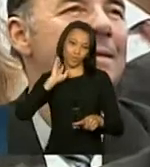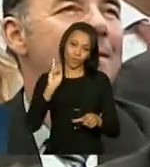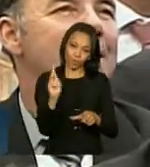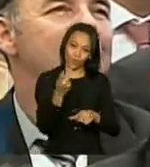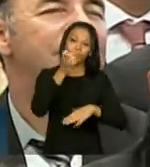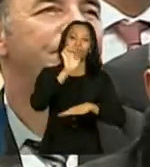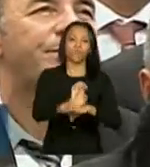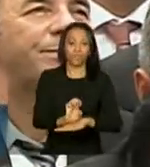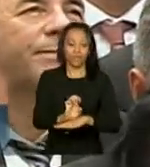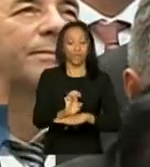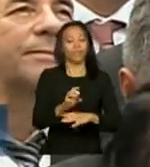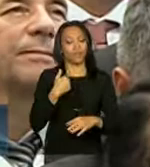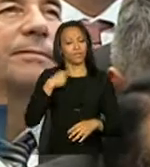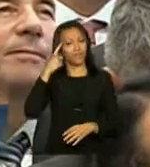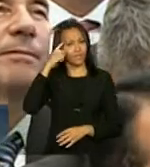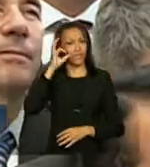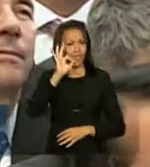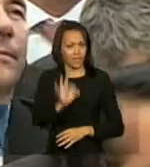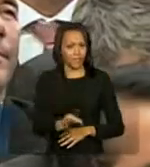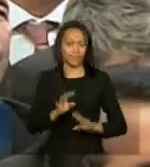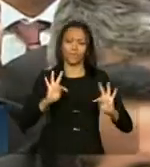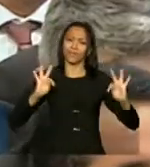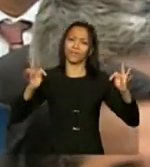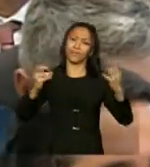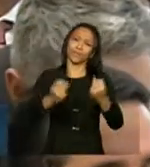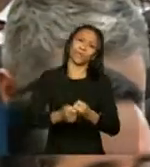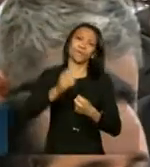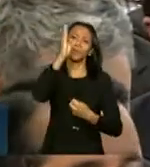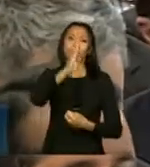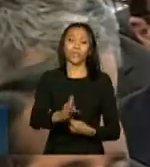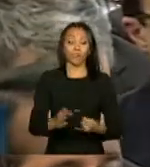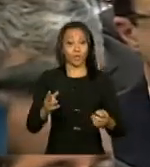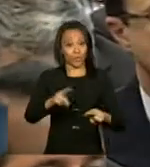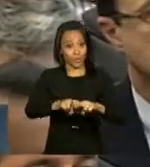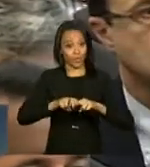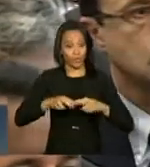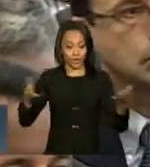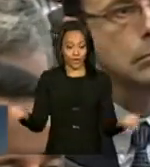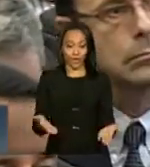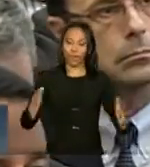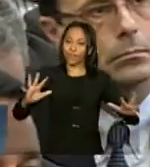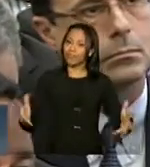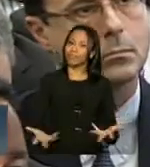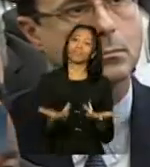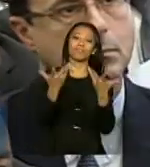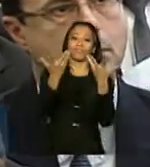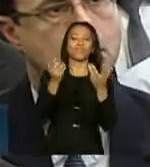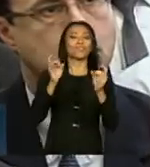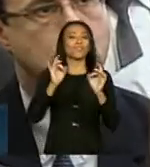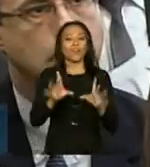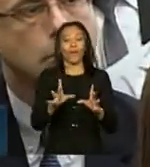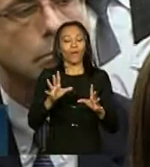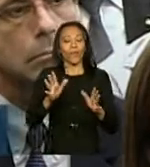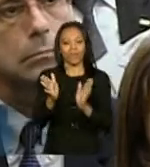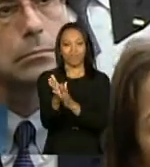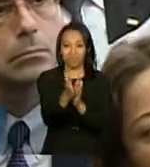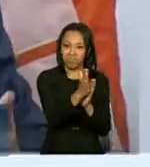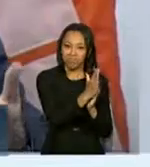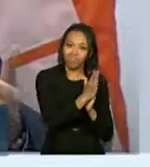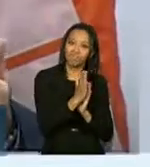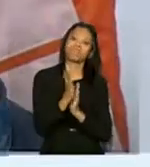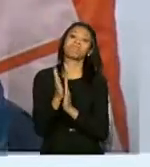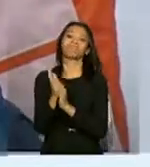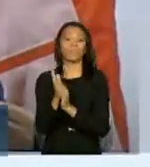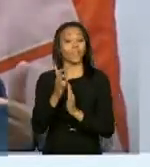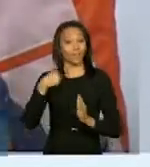de Minas Gerais e, tenho certeza, de todo o Brasil. Portanto, esse momento festivo só pode receber mais que nosso aplauso, mas